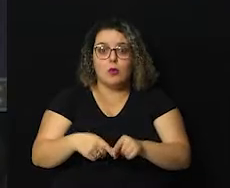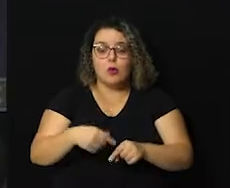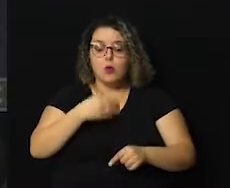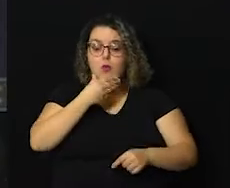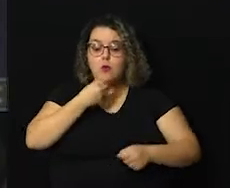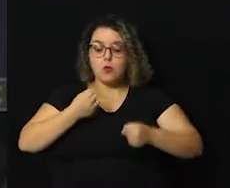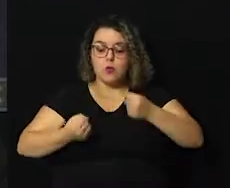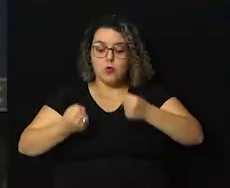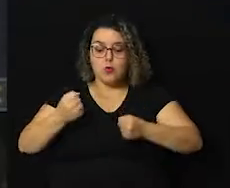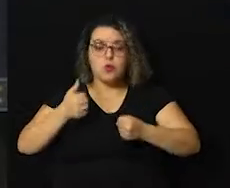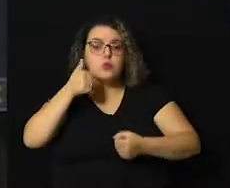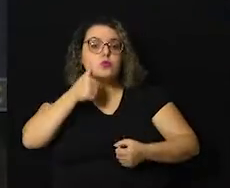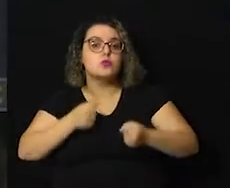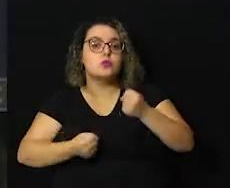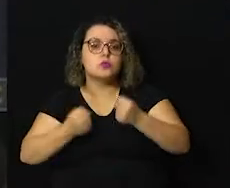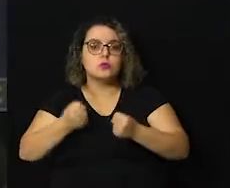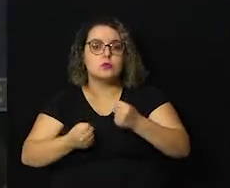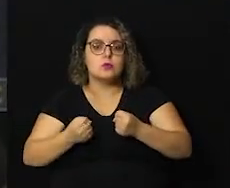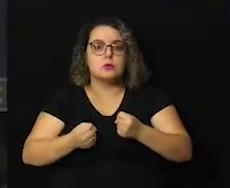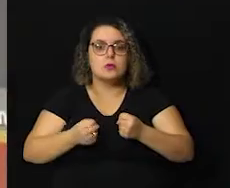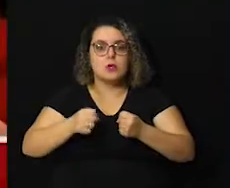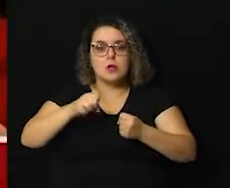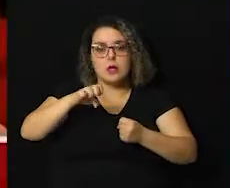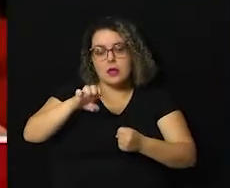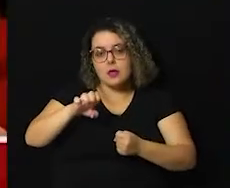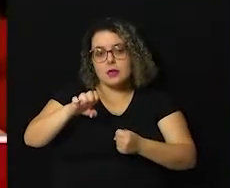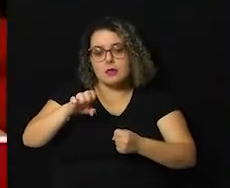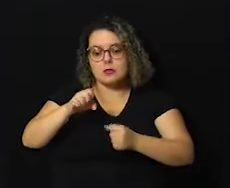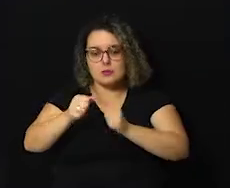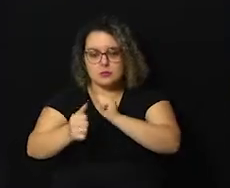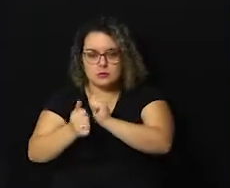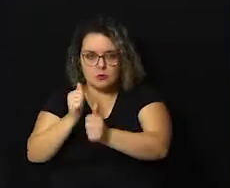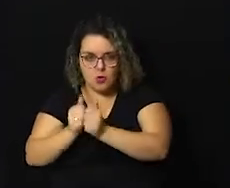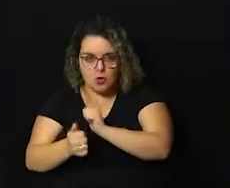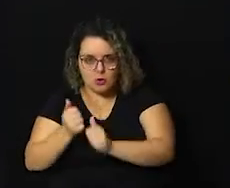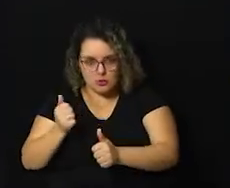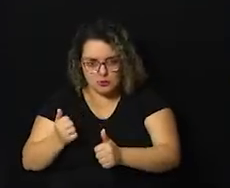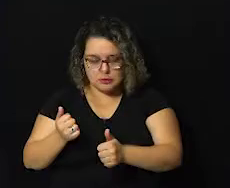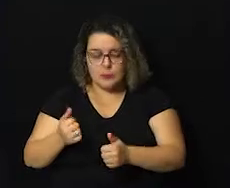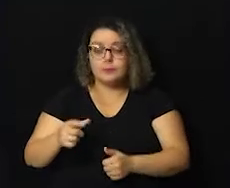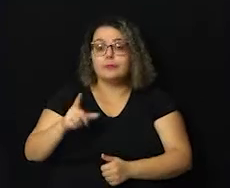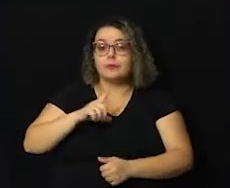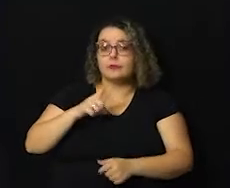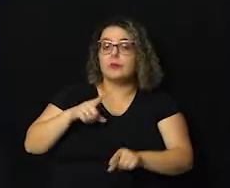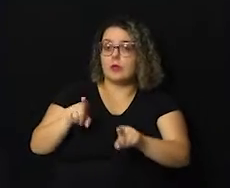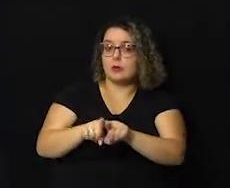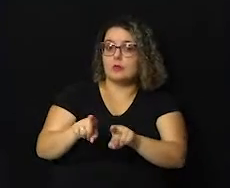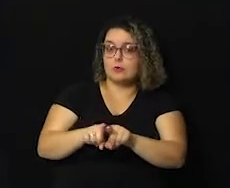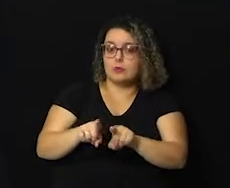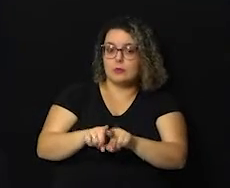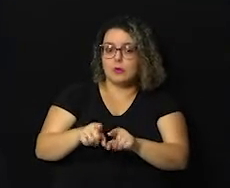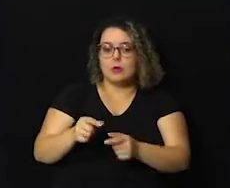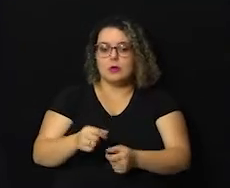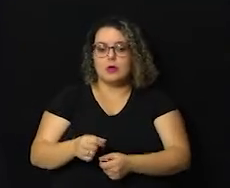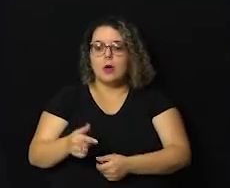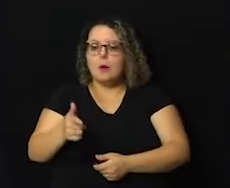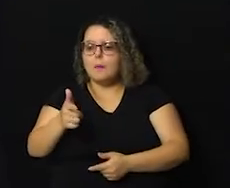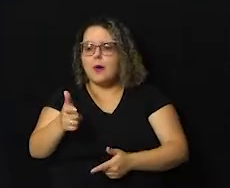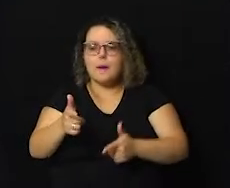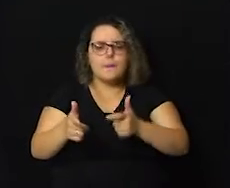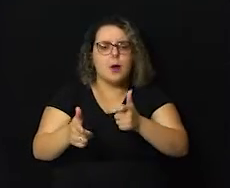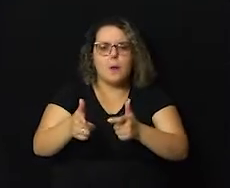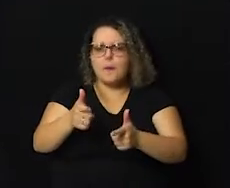ou dois pilotos de esportes dança super bacana a e temos também jogos de